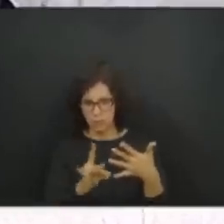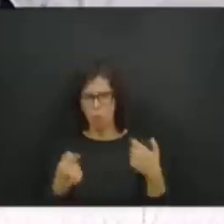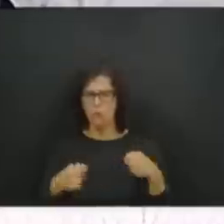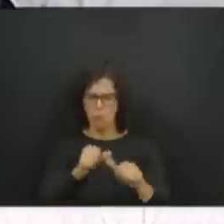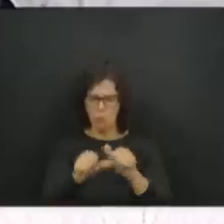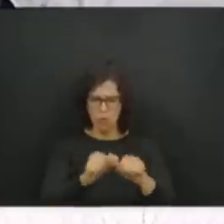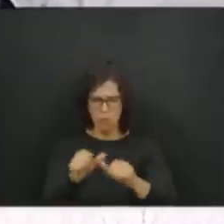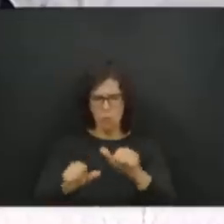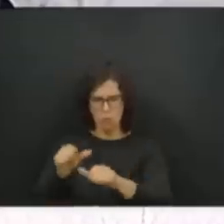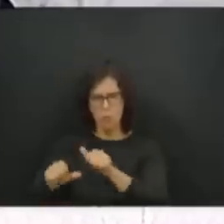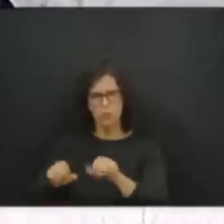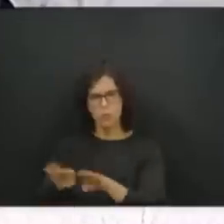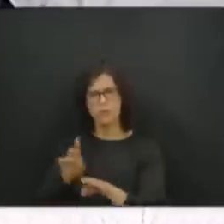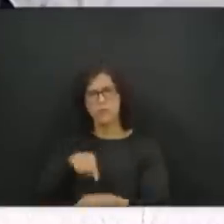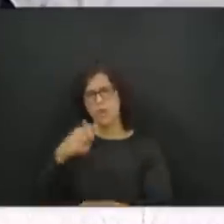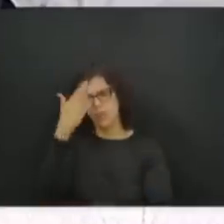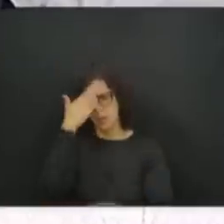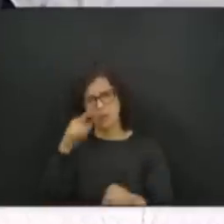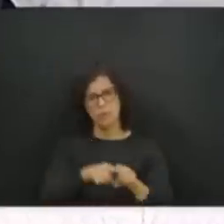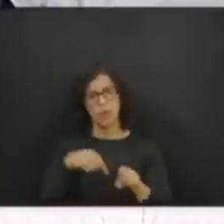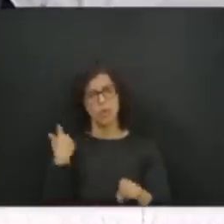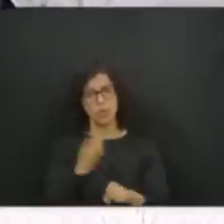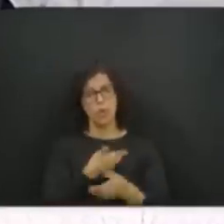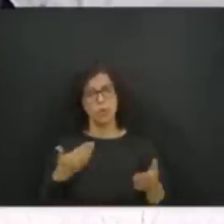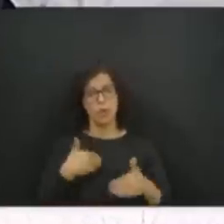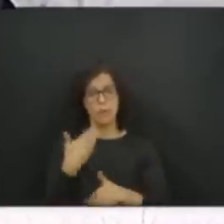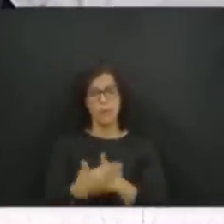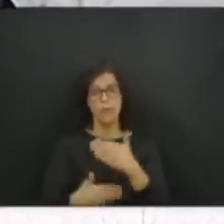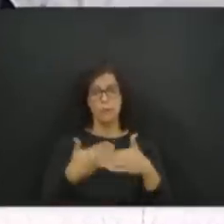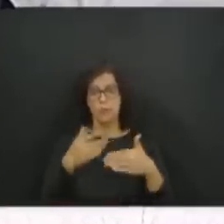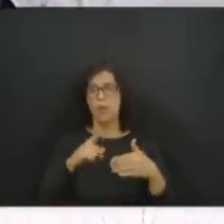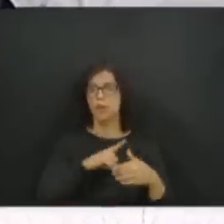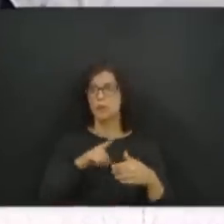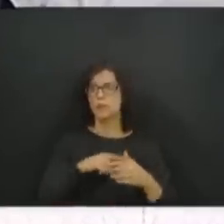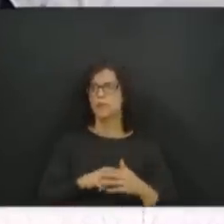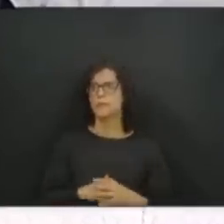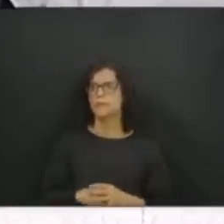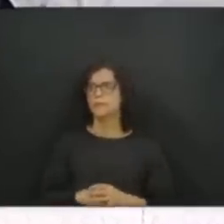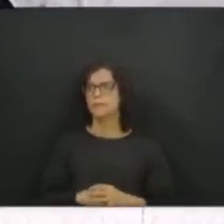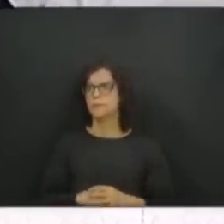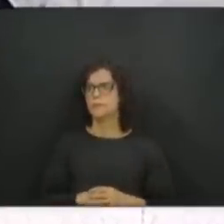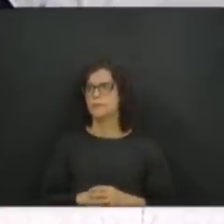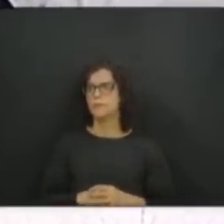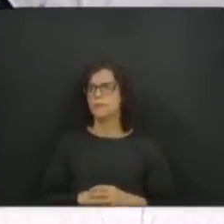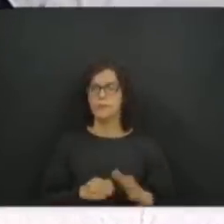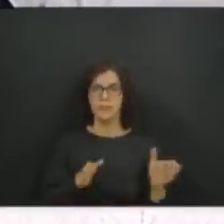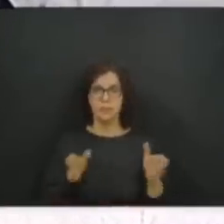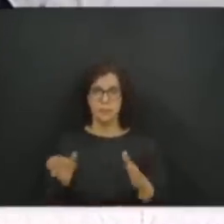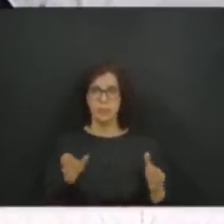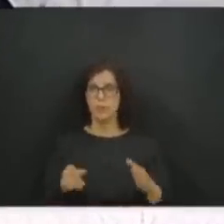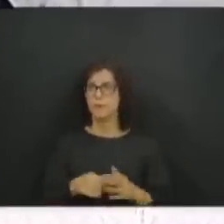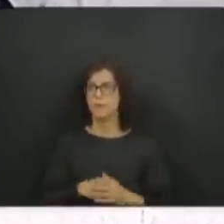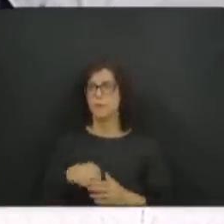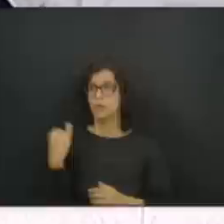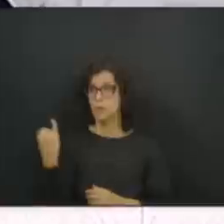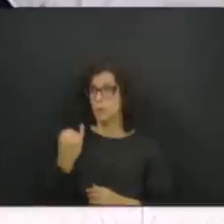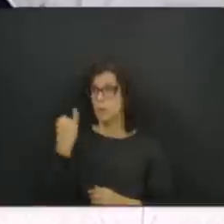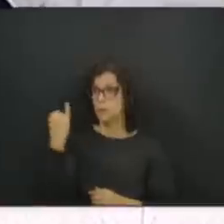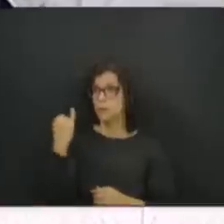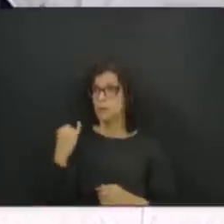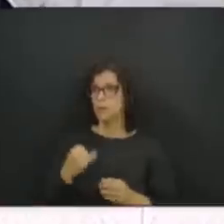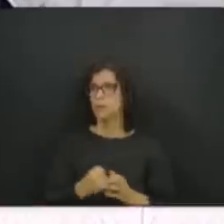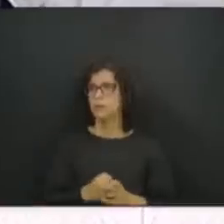e efetivamente Todos sabem nós estamos passando por um processo é desse momento importante